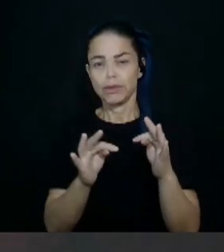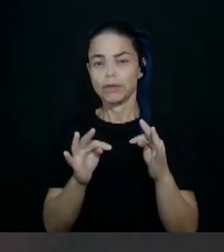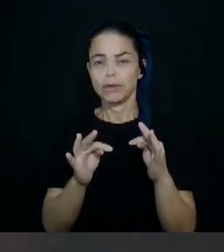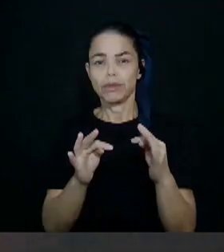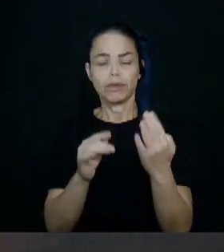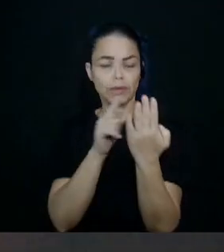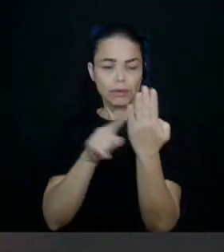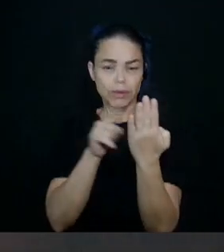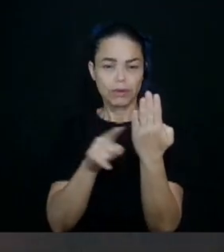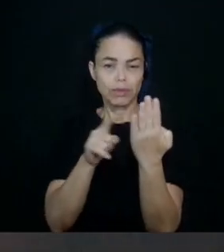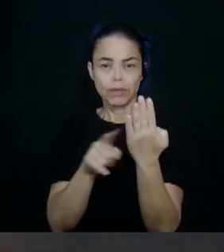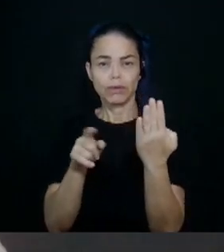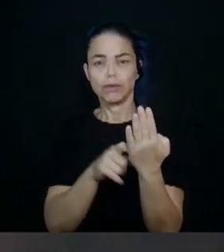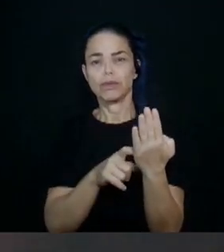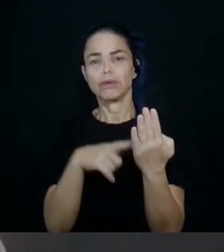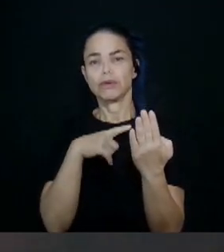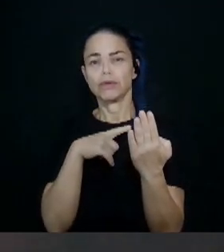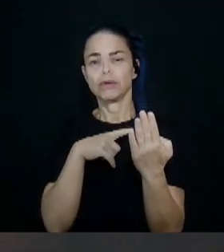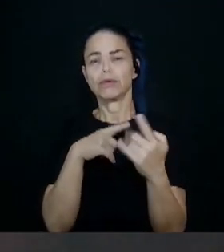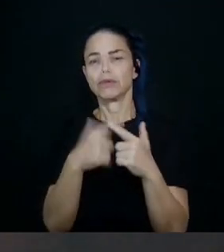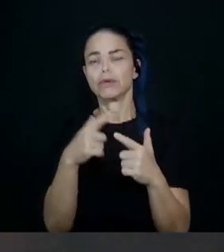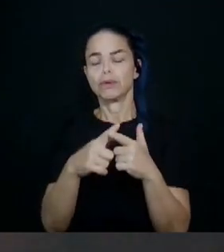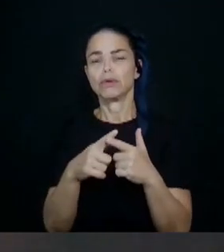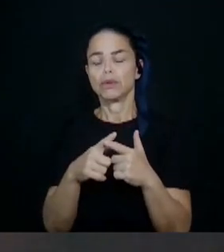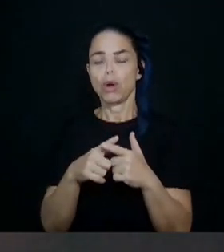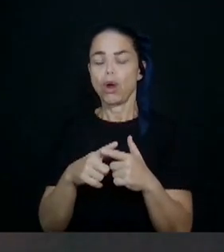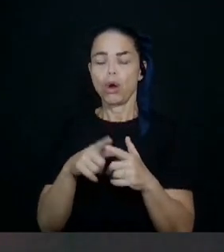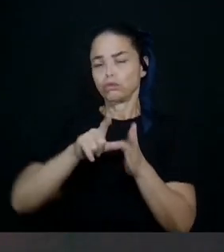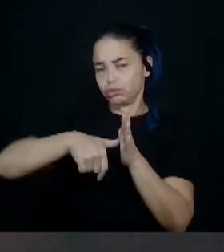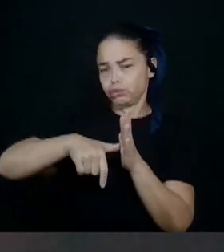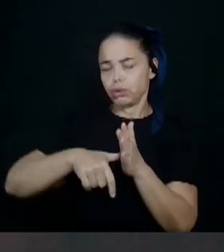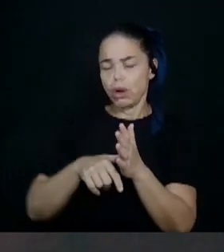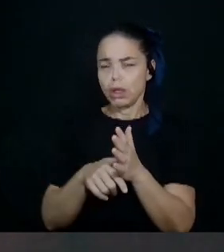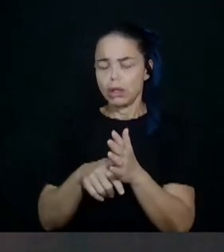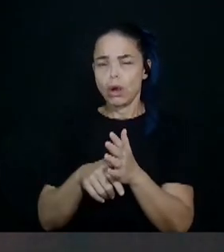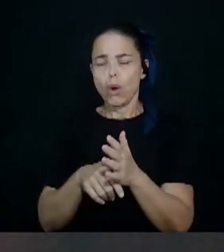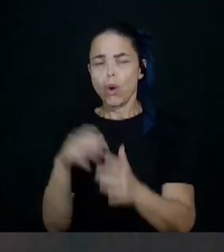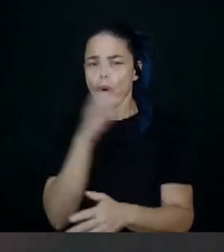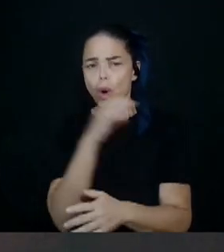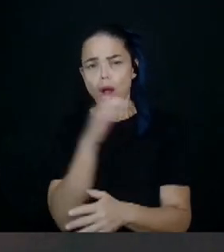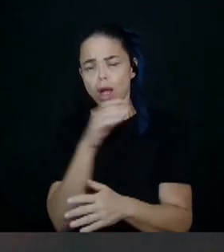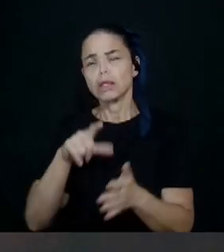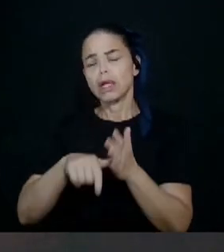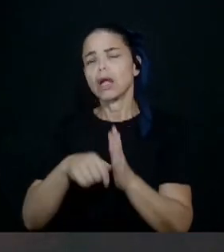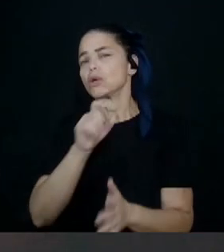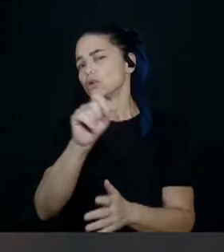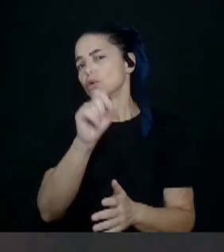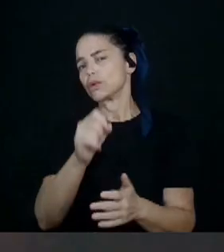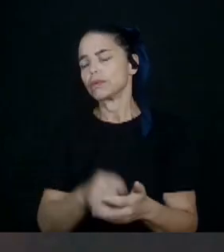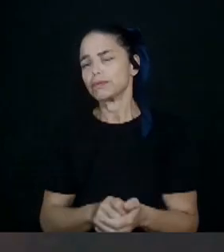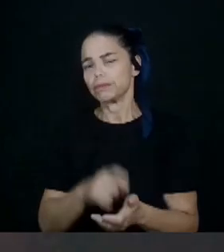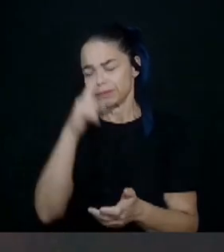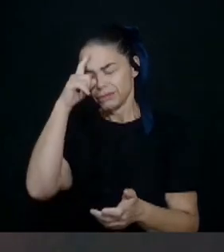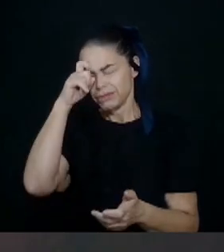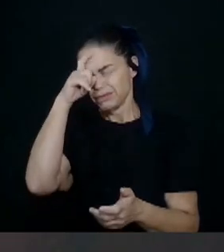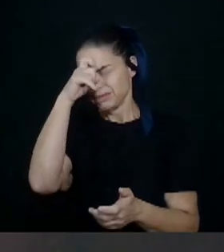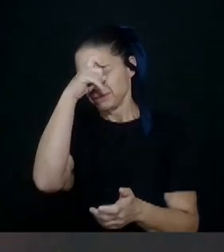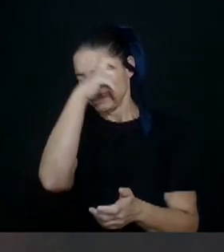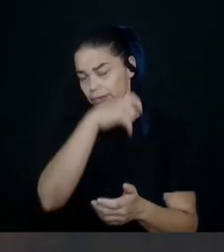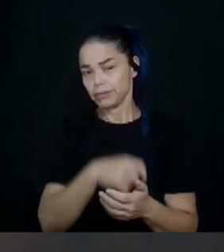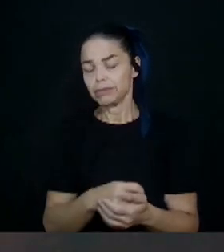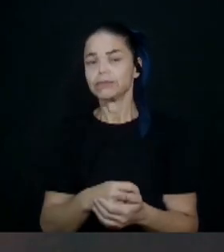não sei o quê, já tem que fazer. Porque você está ali, estou atrasado. Atrasado de quê? É difícil, né, nesse